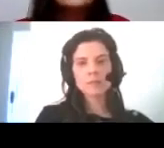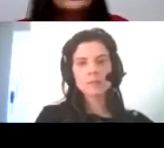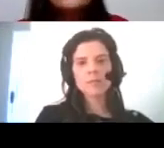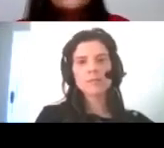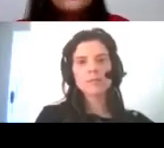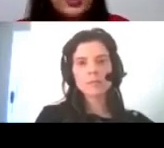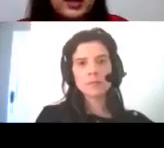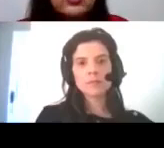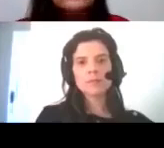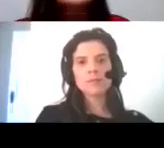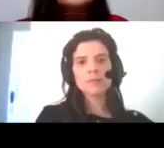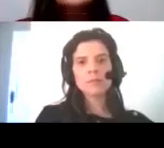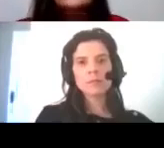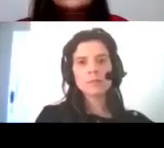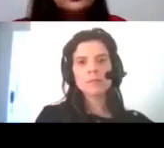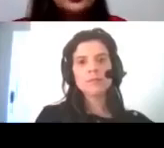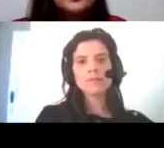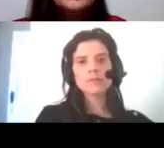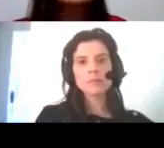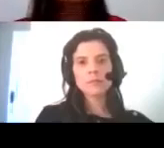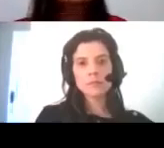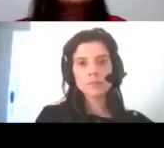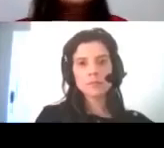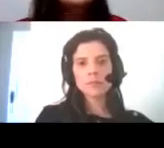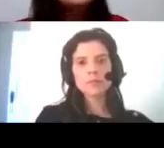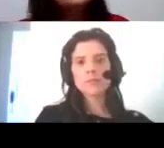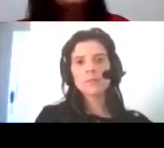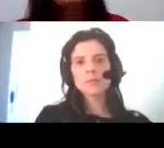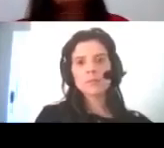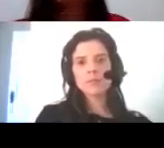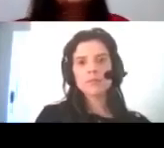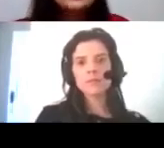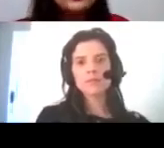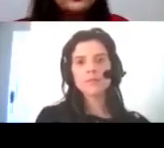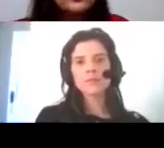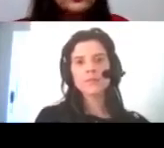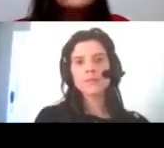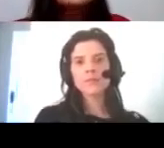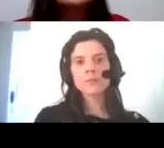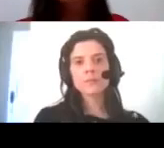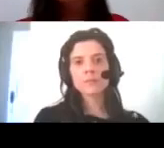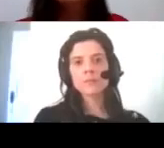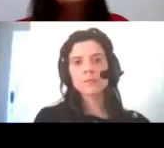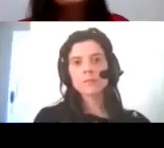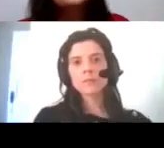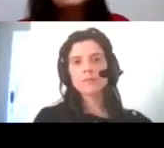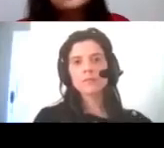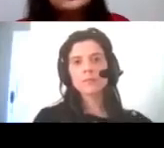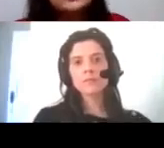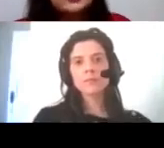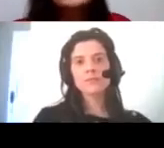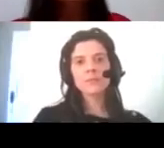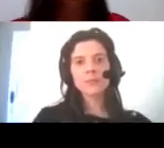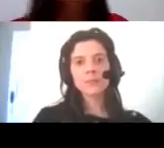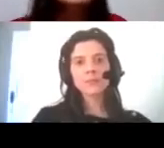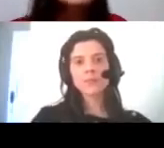a qualquer documento, registro administrativo e informação sobre os atos do governo. Então, podemos, através